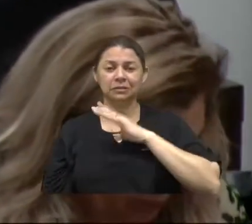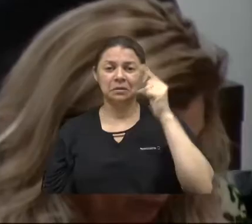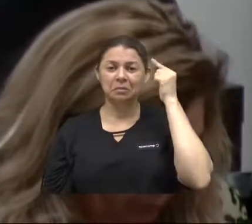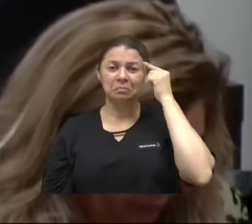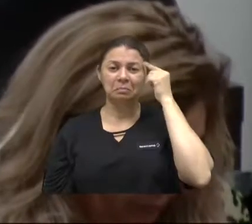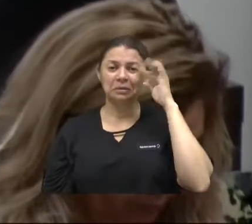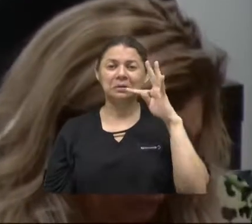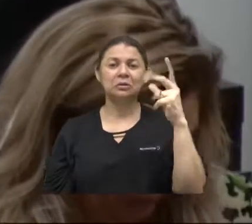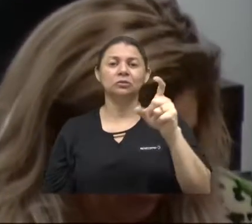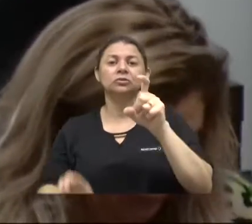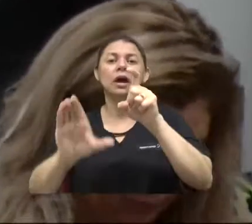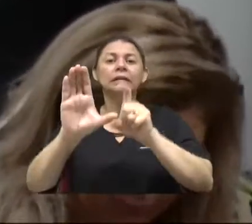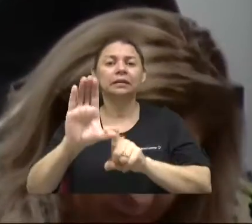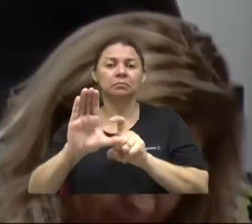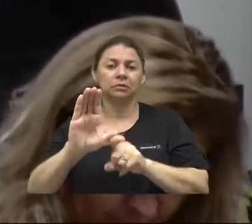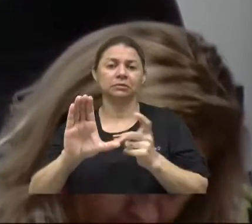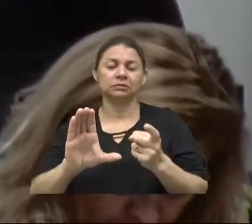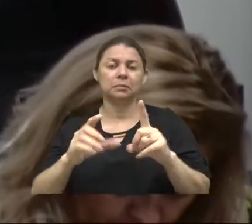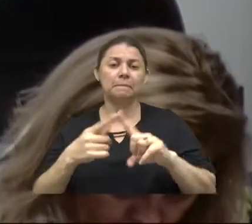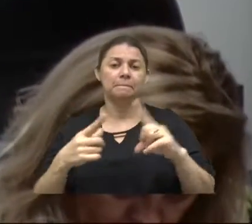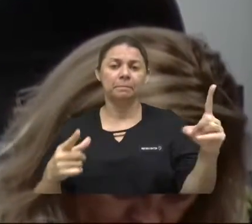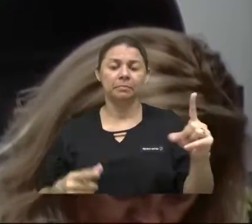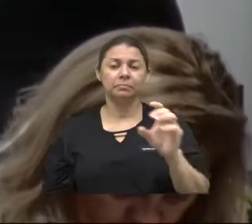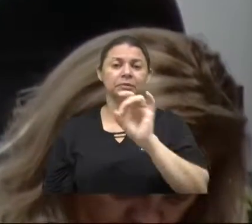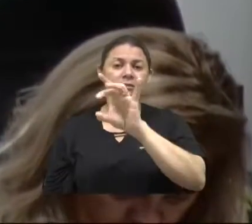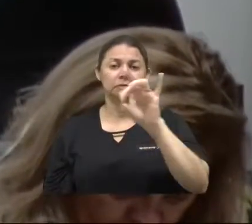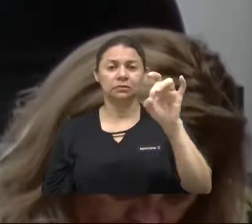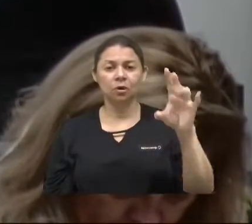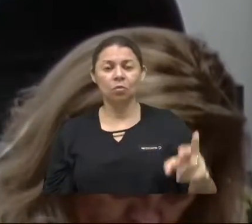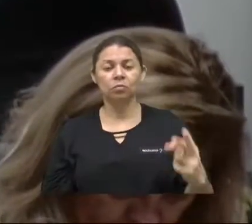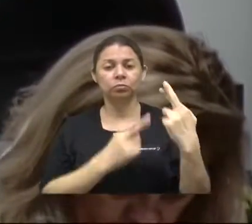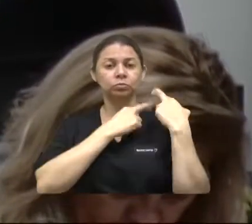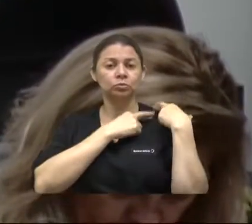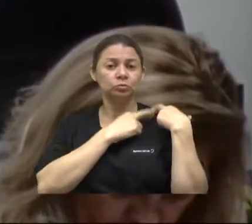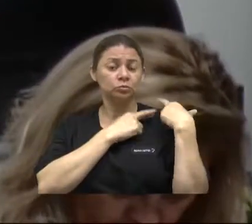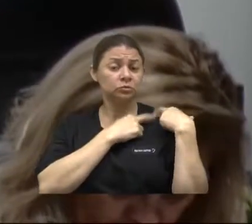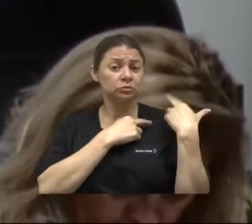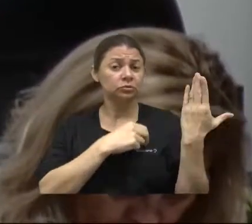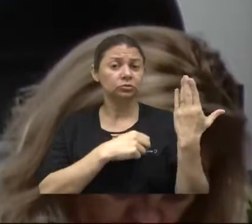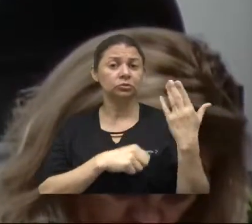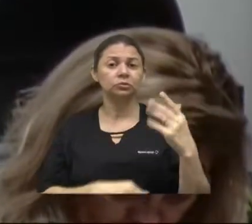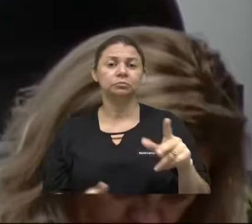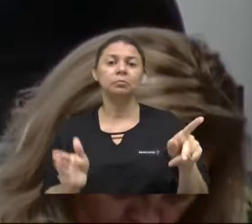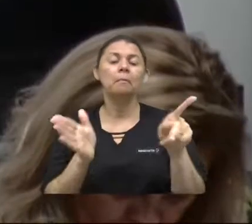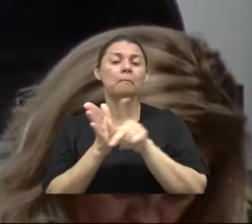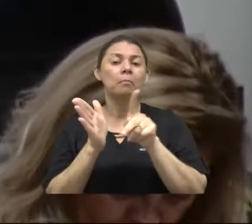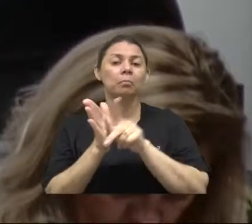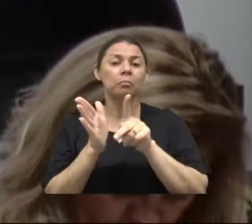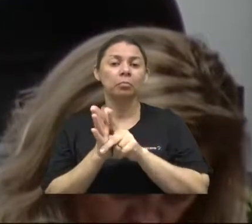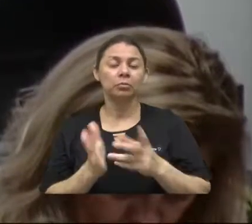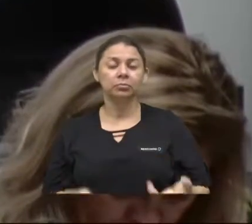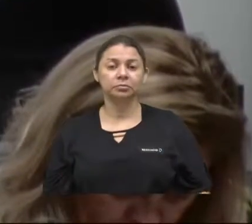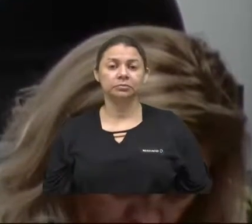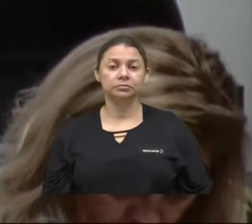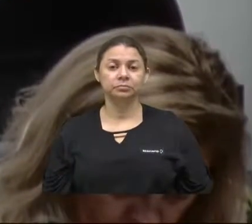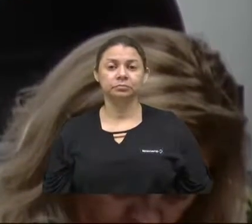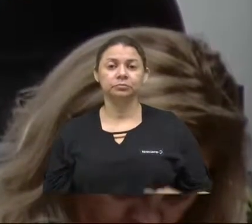um aqui tem responsabilidade com o que faz, responsabilidade com o povo que o elegeu,